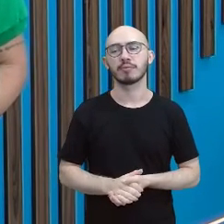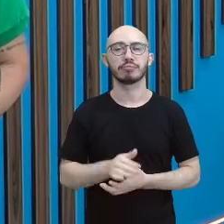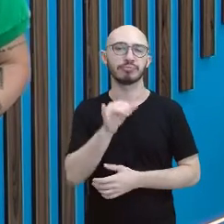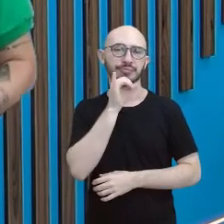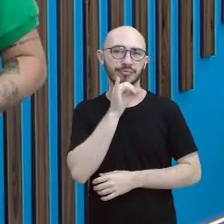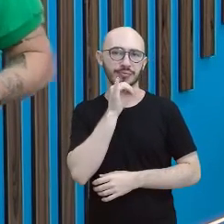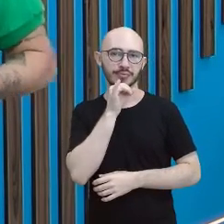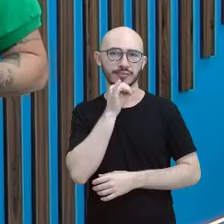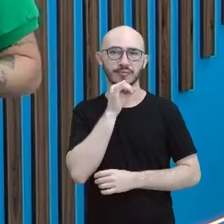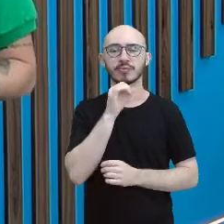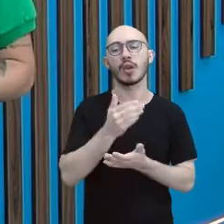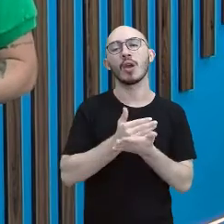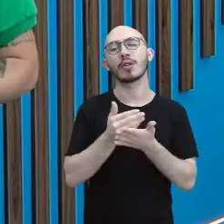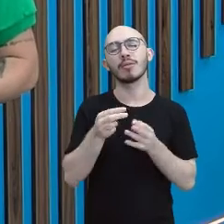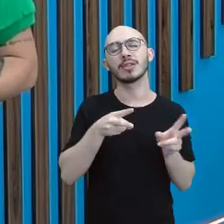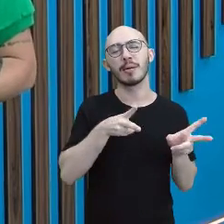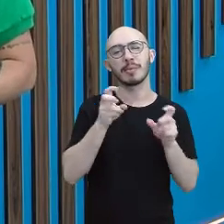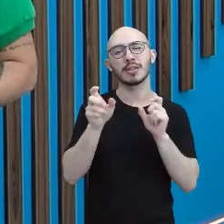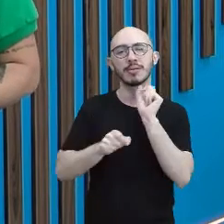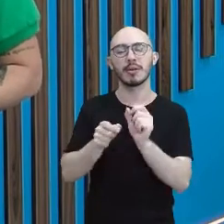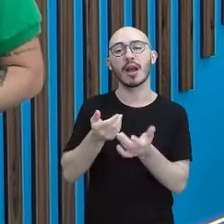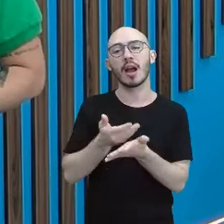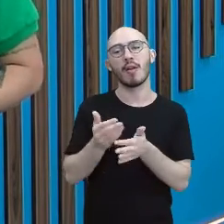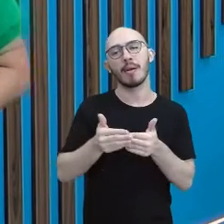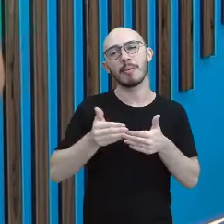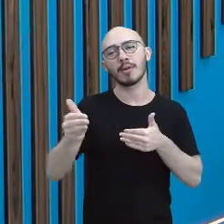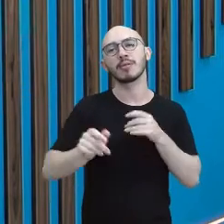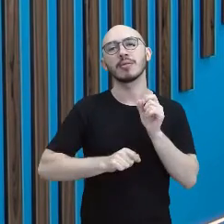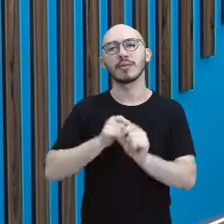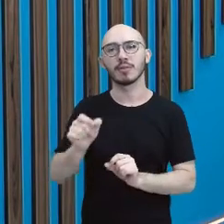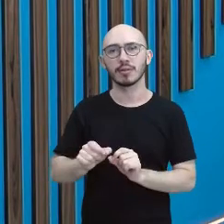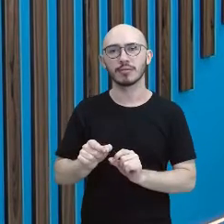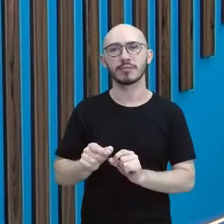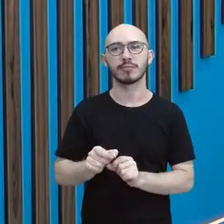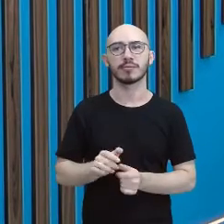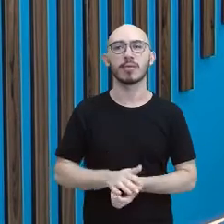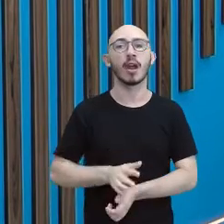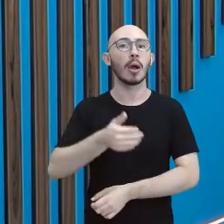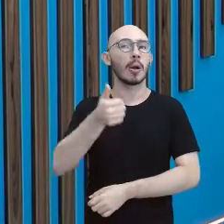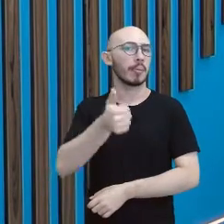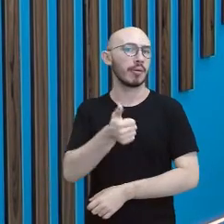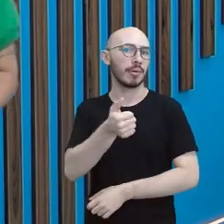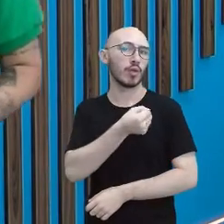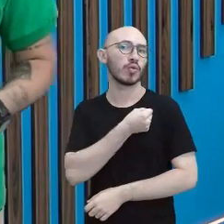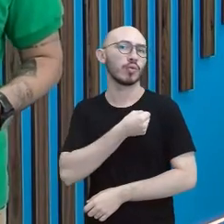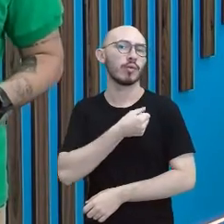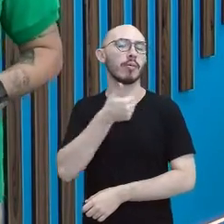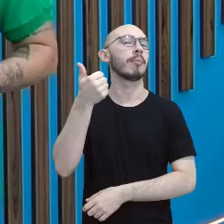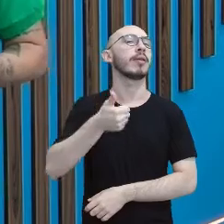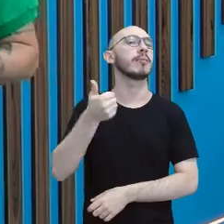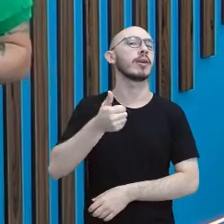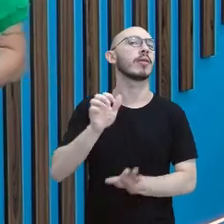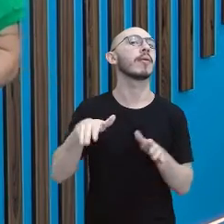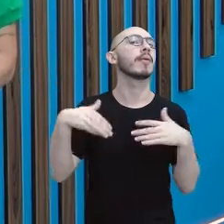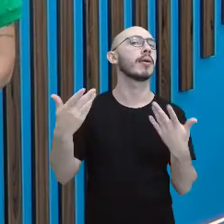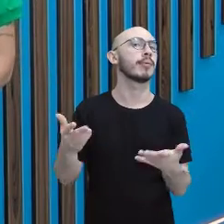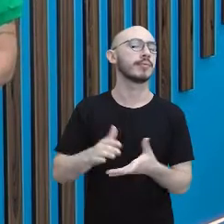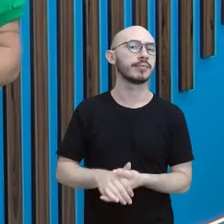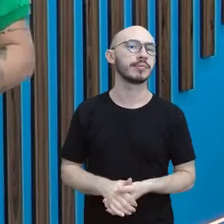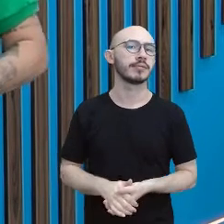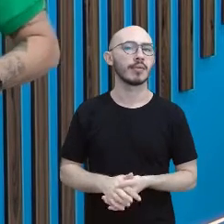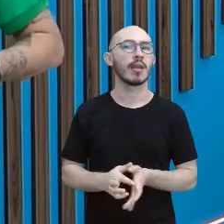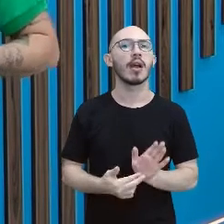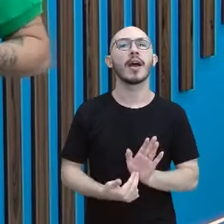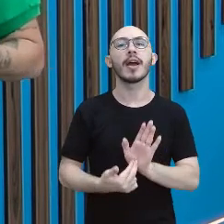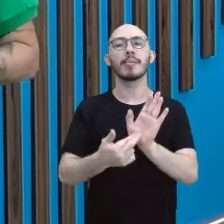das coisas que a gente vai começar a observar a partir da próxima aula é o seguinte, vamos olhar esse primeiro algarismo. Esse primeiro algarismo, ele